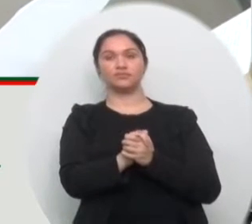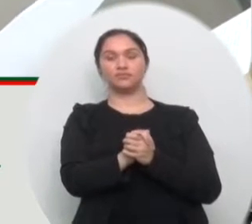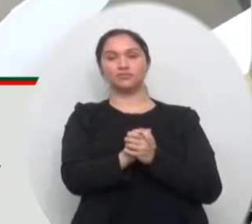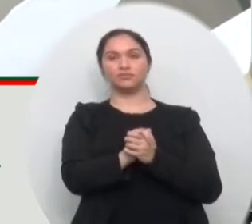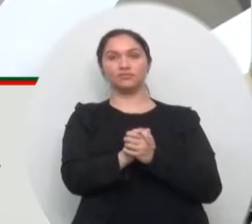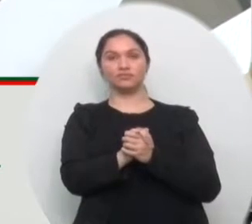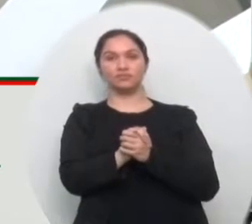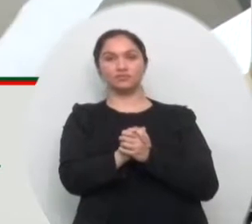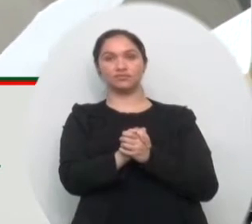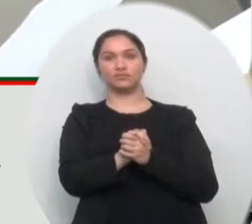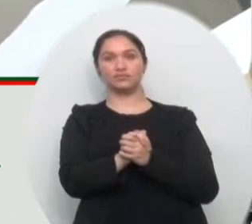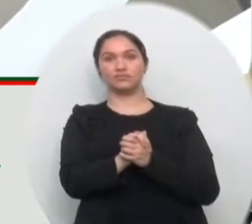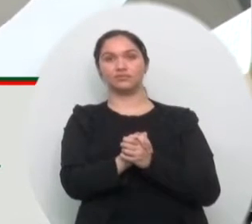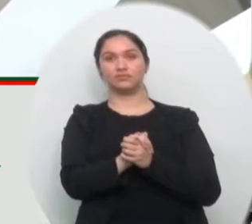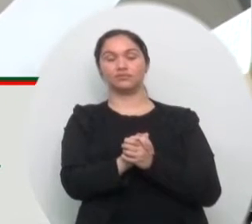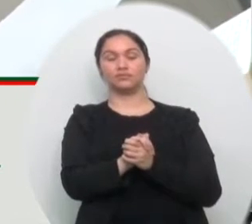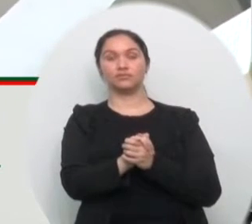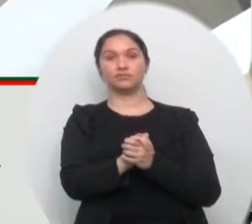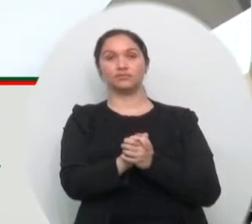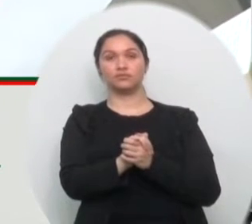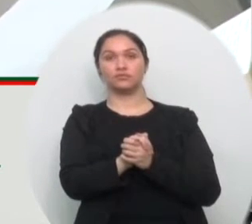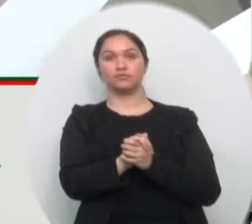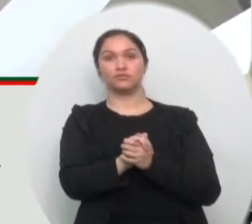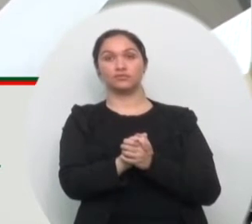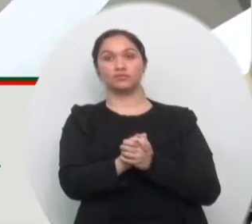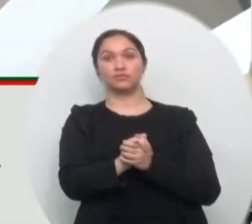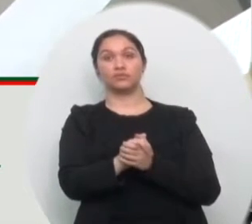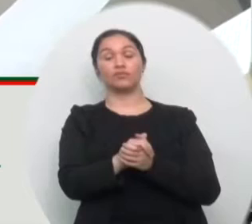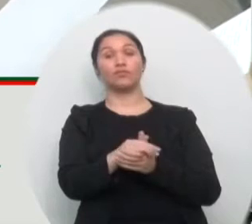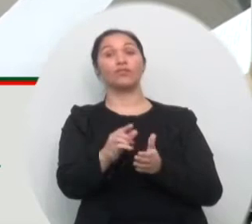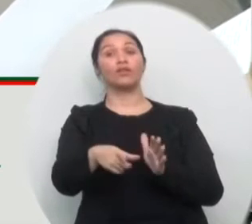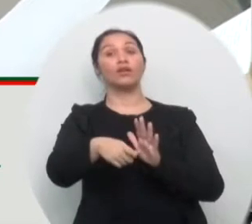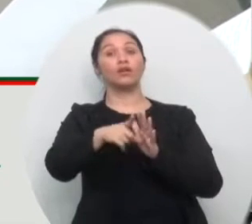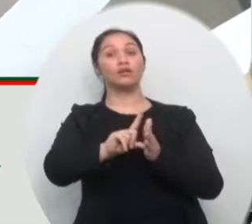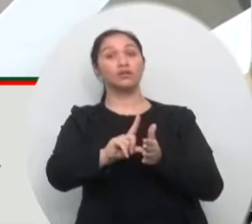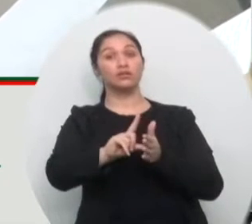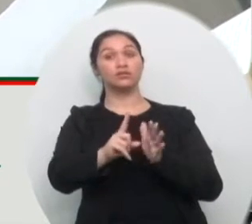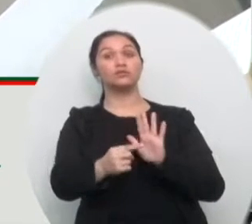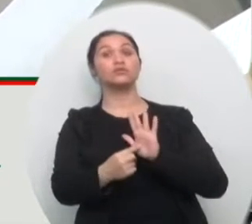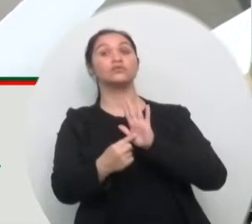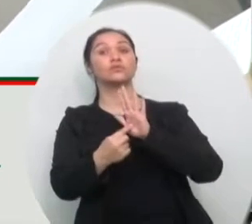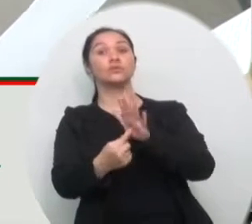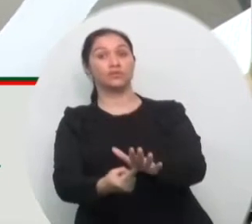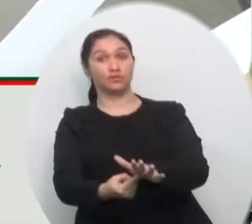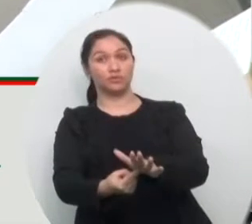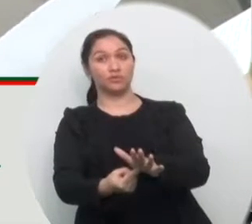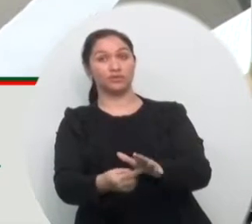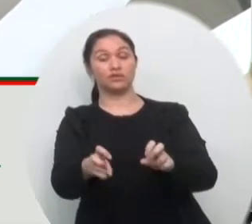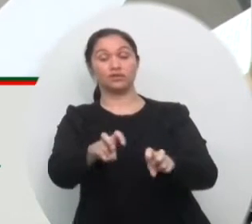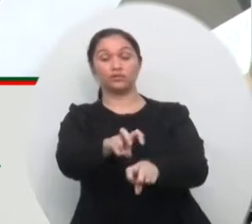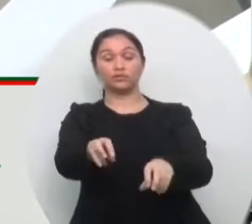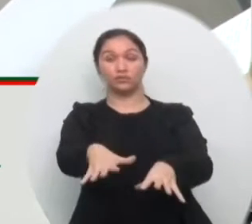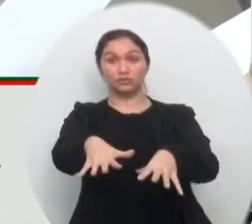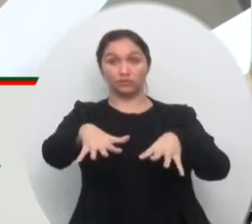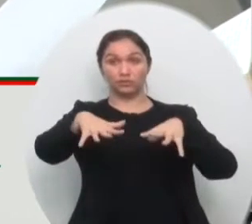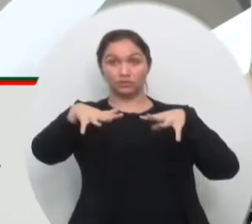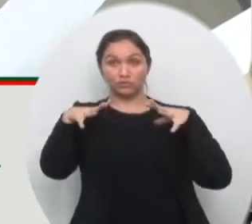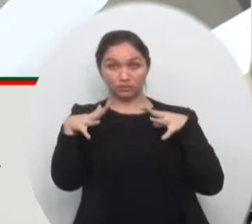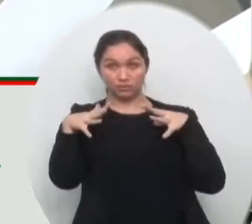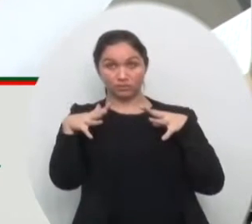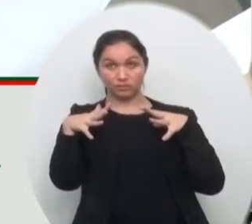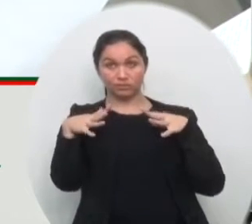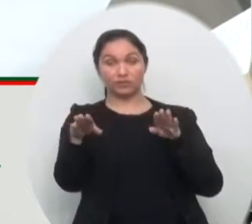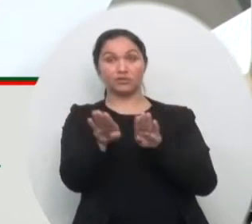endodontia e saúde coletiva. Antes do exposto e ouvido o plenário e atendidas as formalidades regimentais, requeremos que